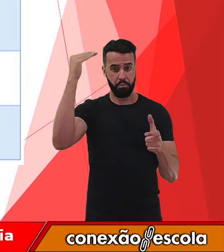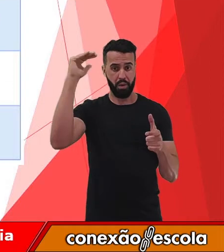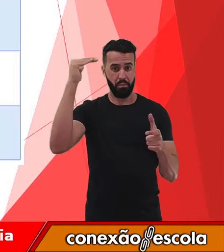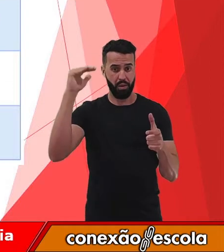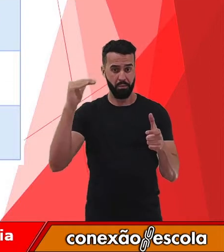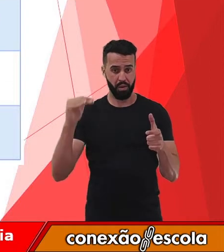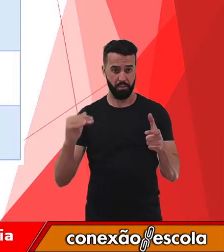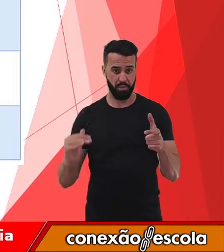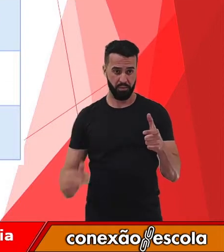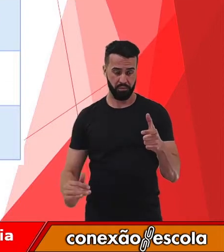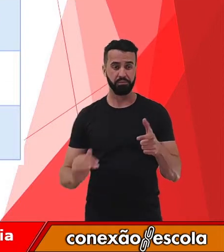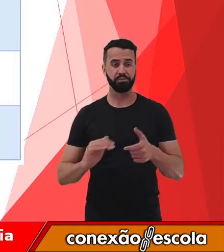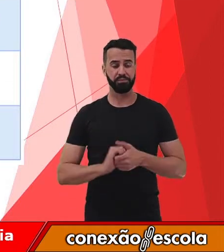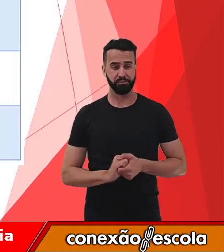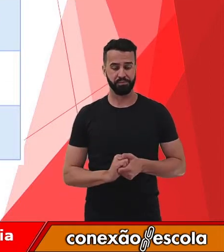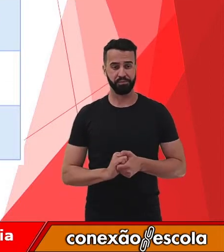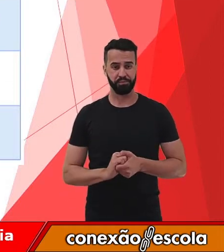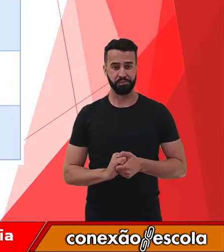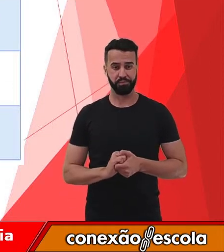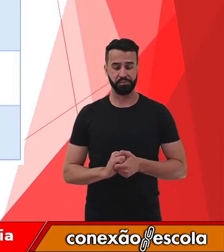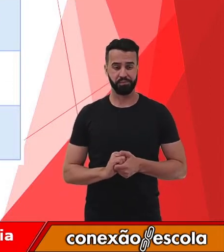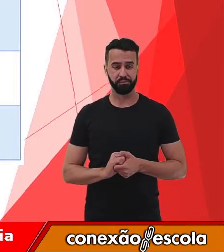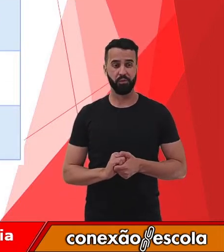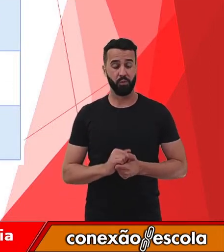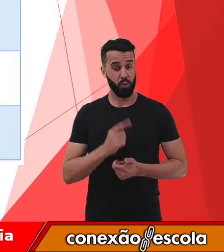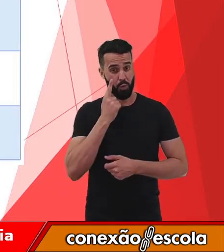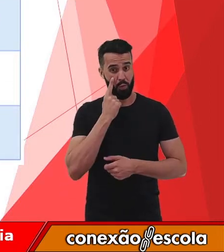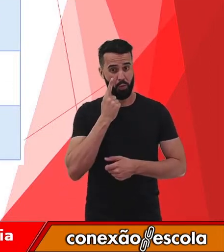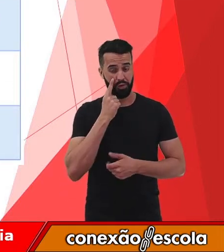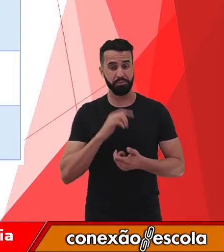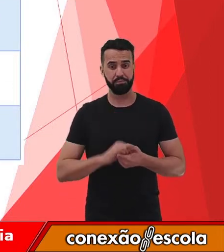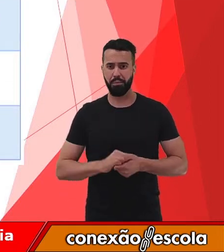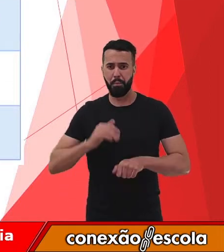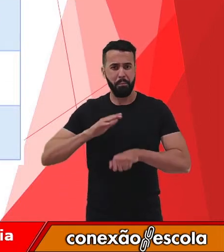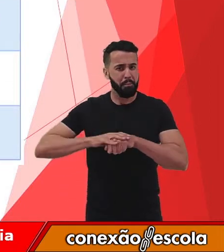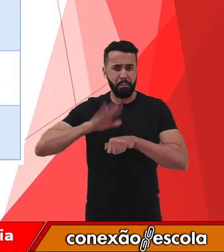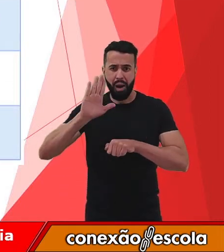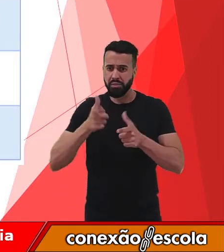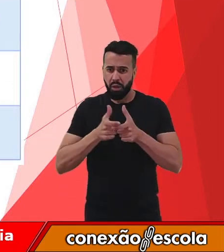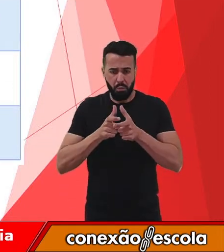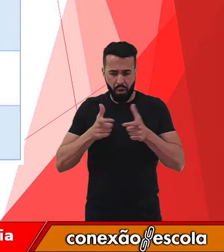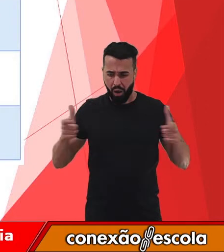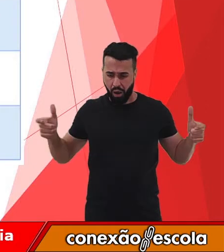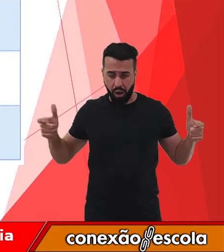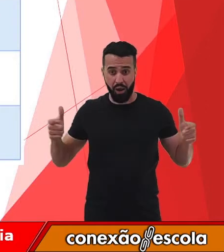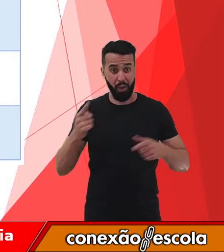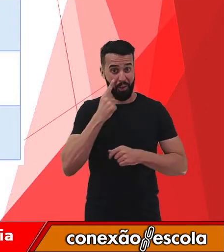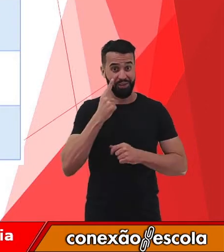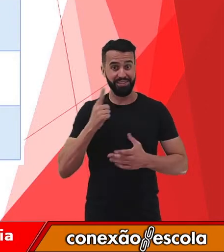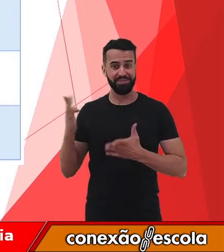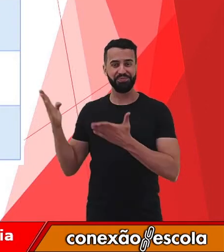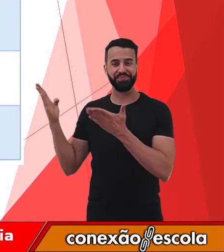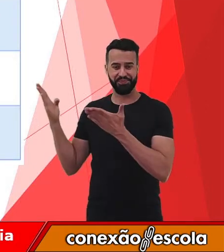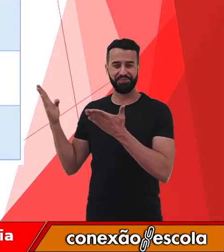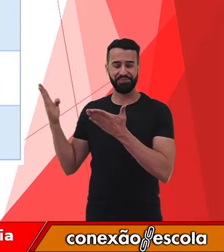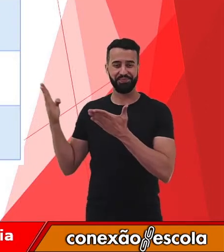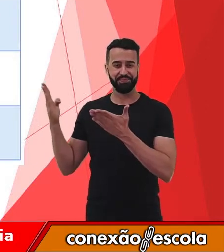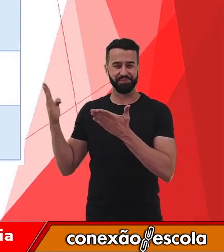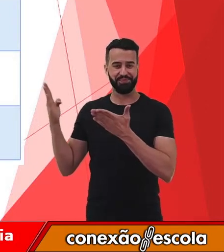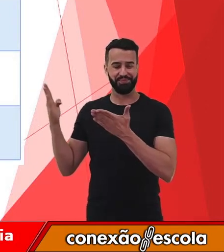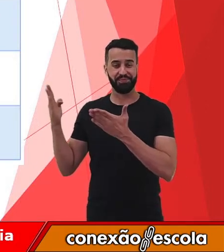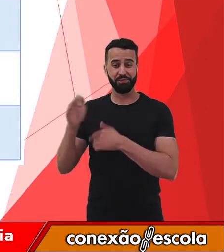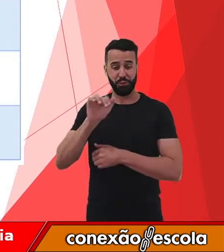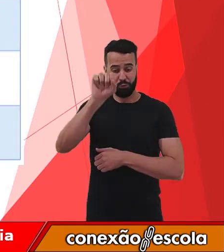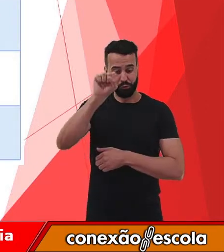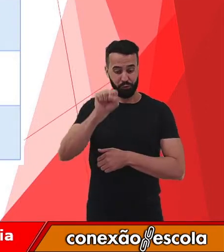o quinto lugar, a última posição. A região mais populosa do nosso país, como nós podemos ver, é a